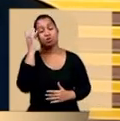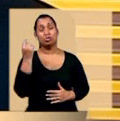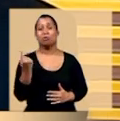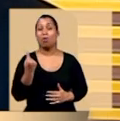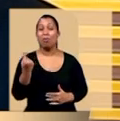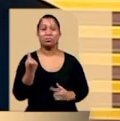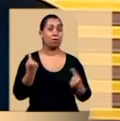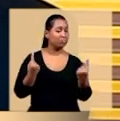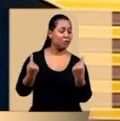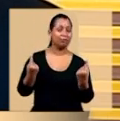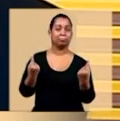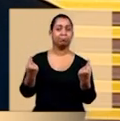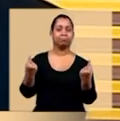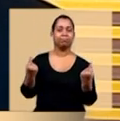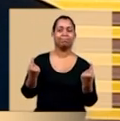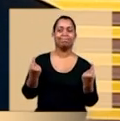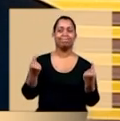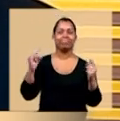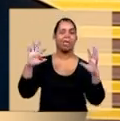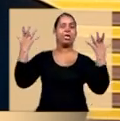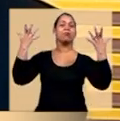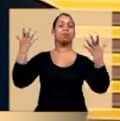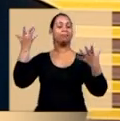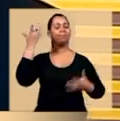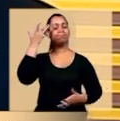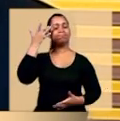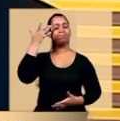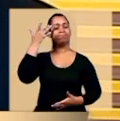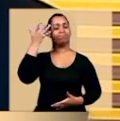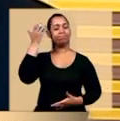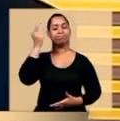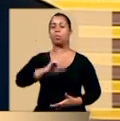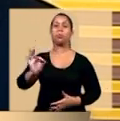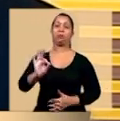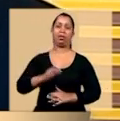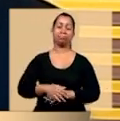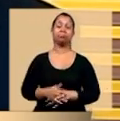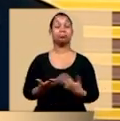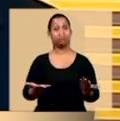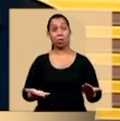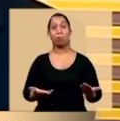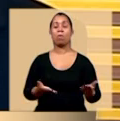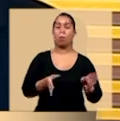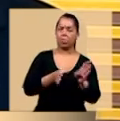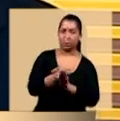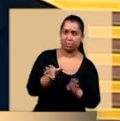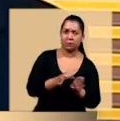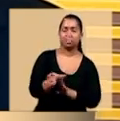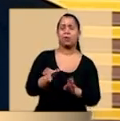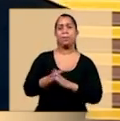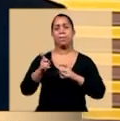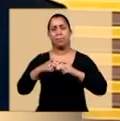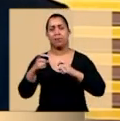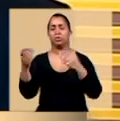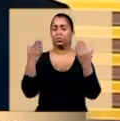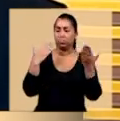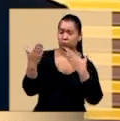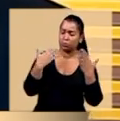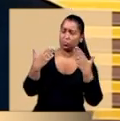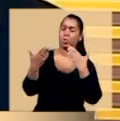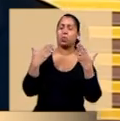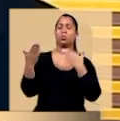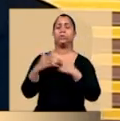que sozinhos eles não conseguem resolver. Não é? É importante que procure a orientação, essa orientação pode ser